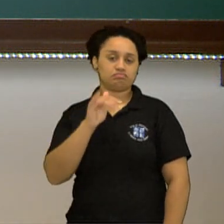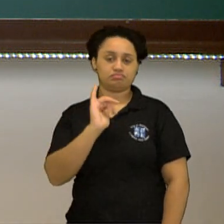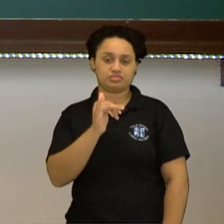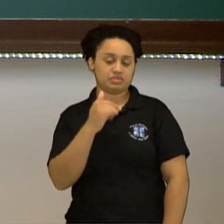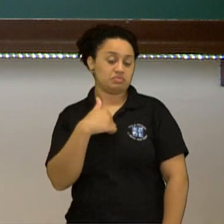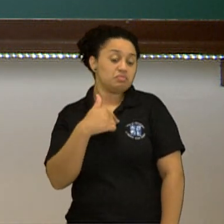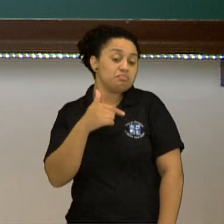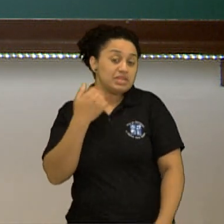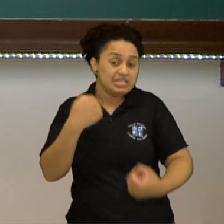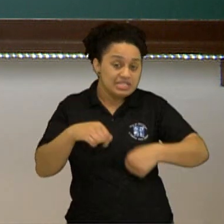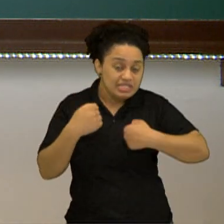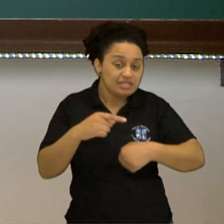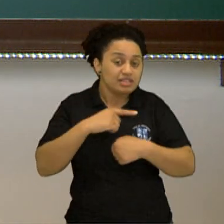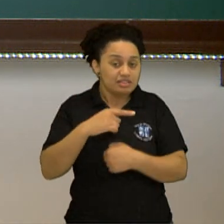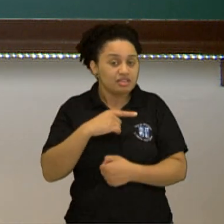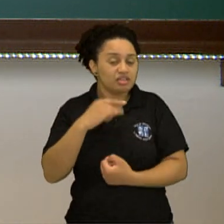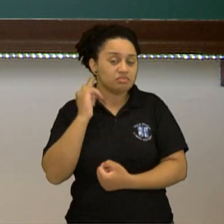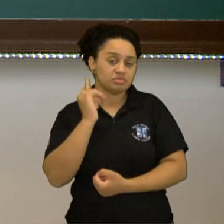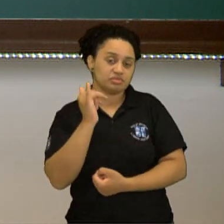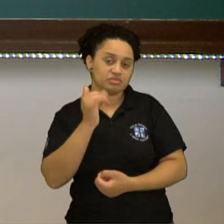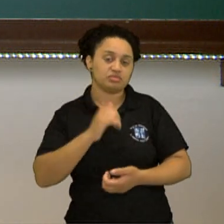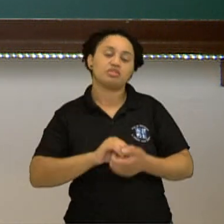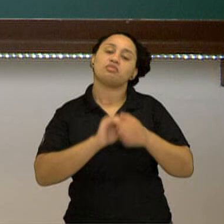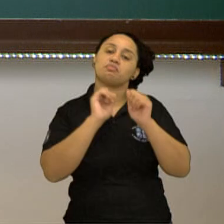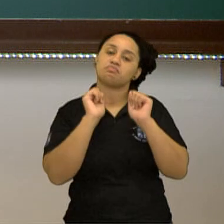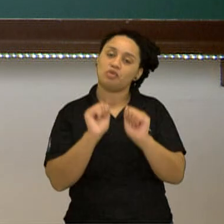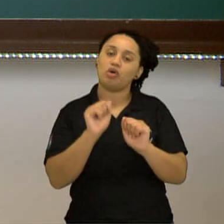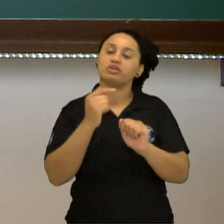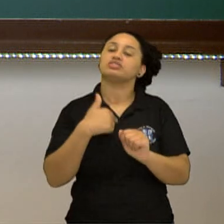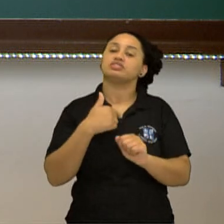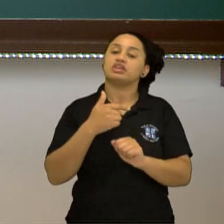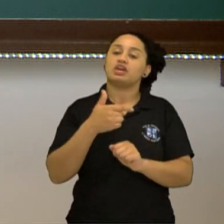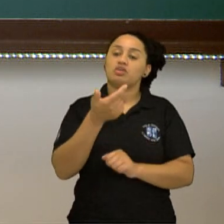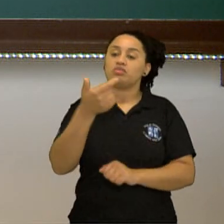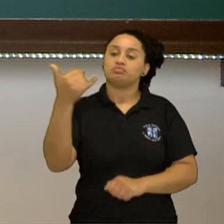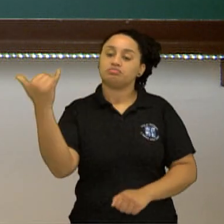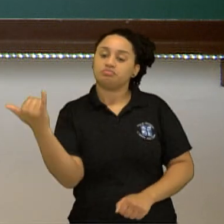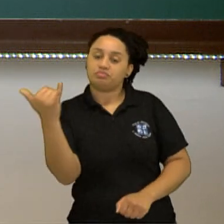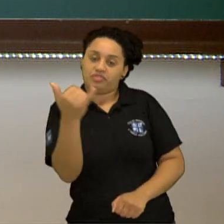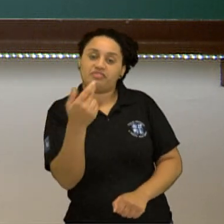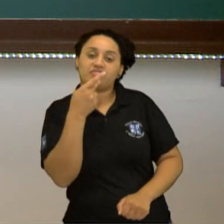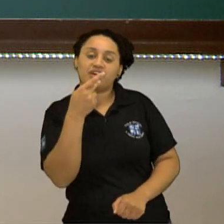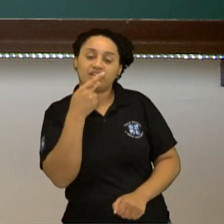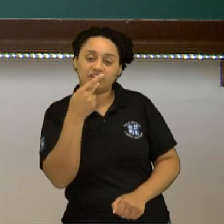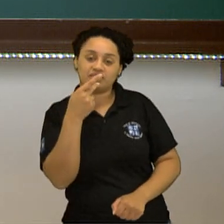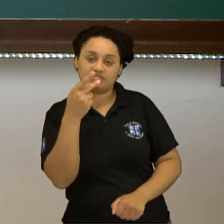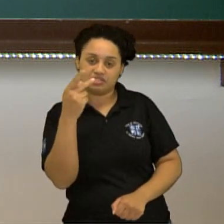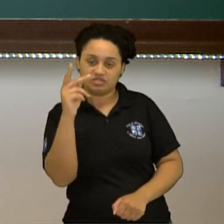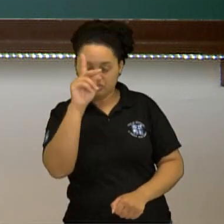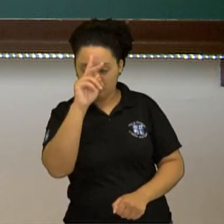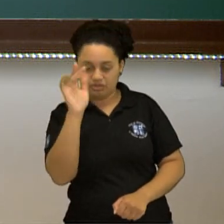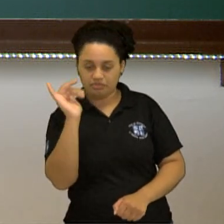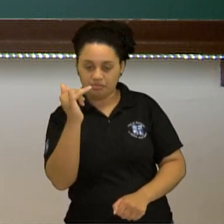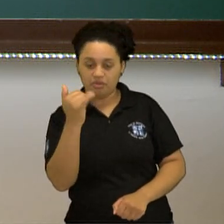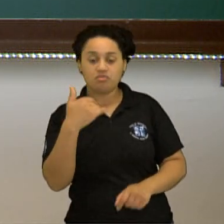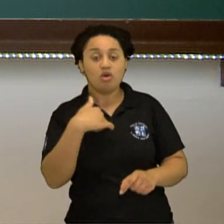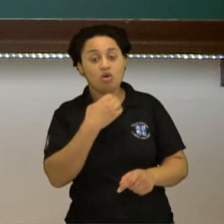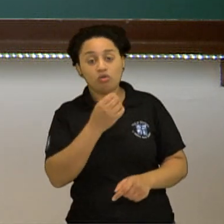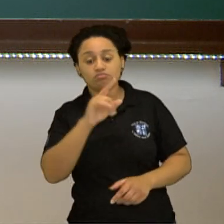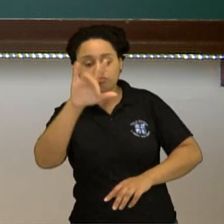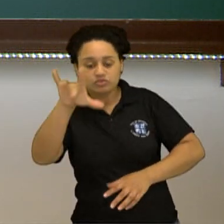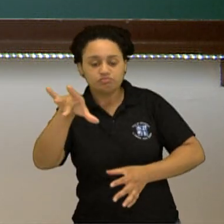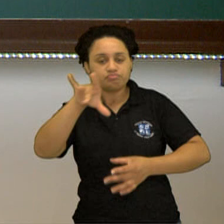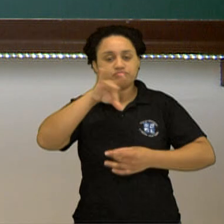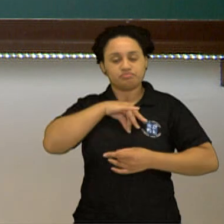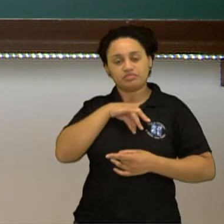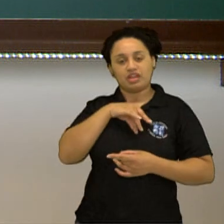narrador. Esse narrador, ele pode ser um narrador em terceira pessoa, que está apenas contando a história, ou ele pode estar